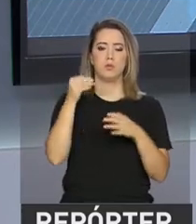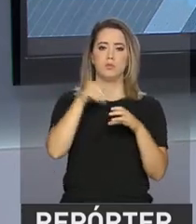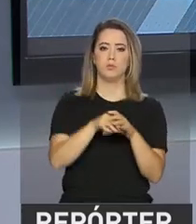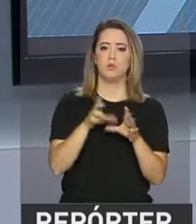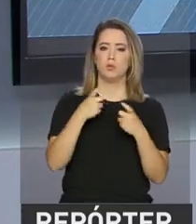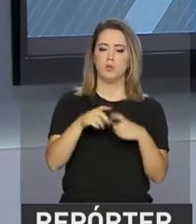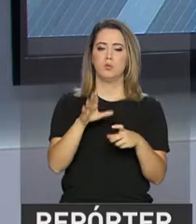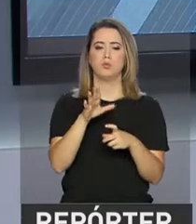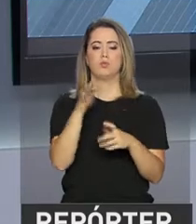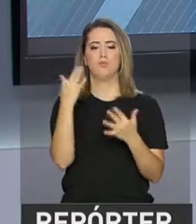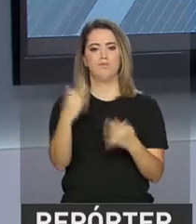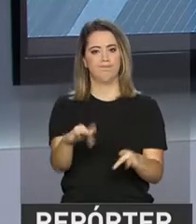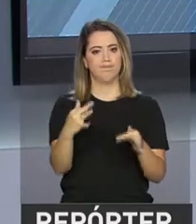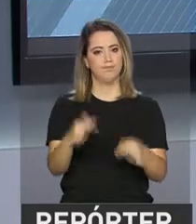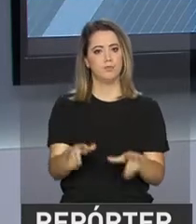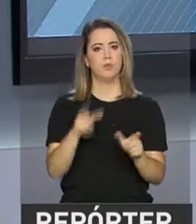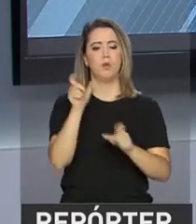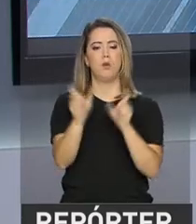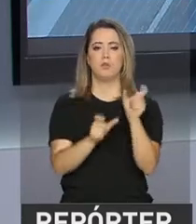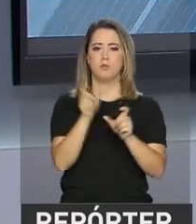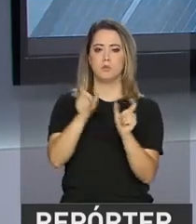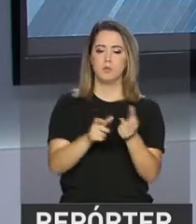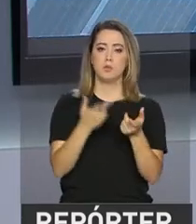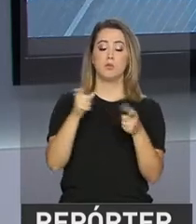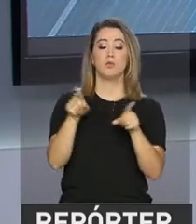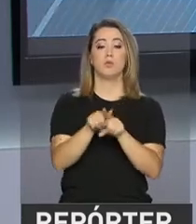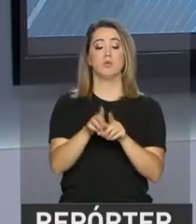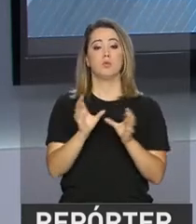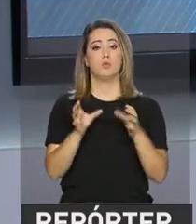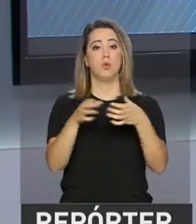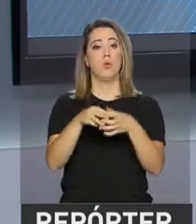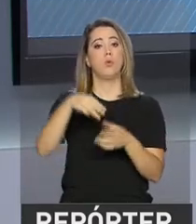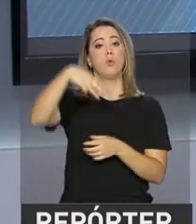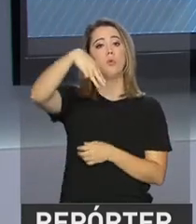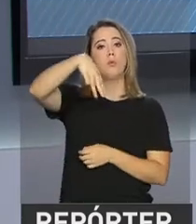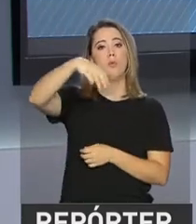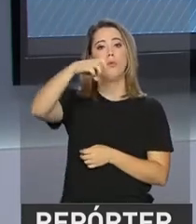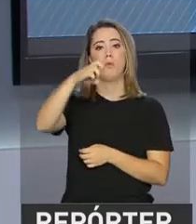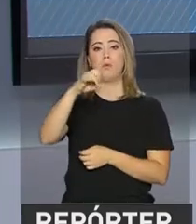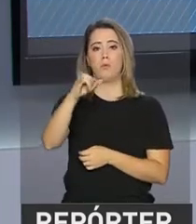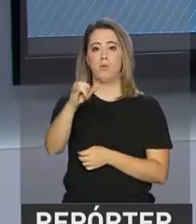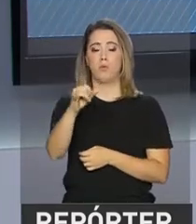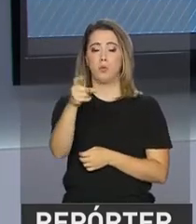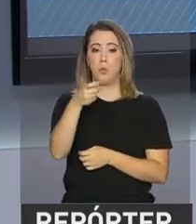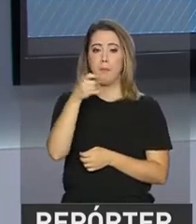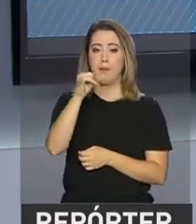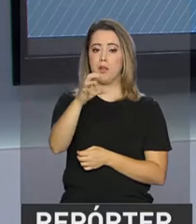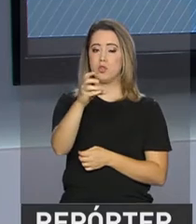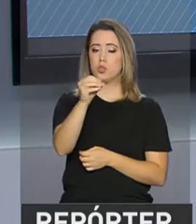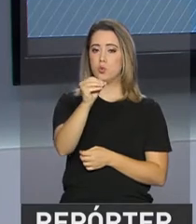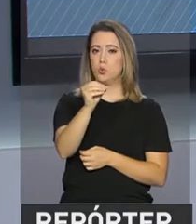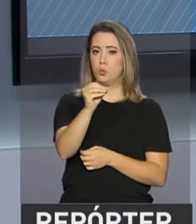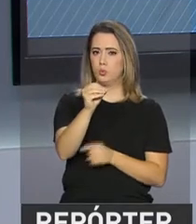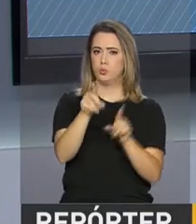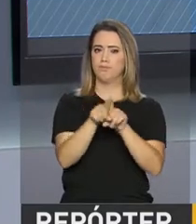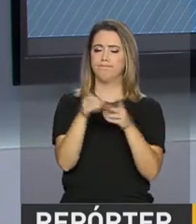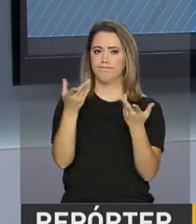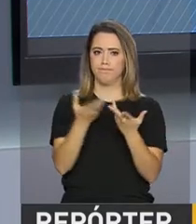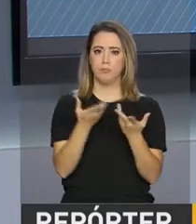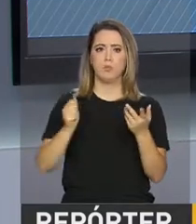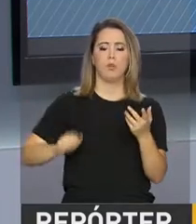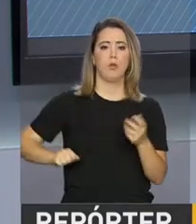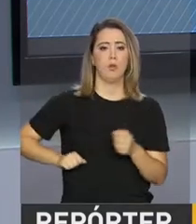aos feridos ao povo e ao governo mexicano o contato do núcleo de assistência a brasileiros do itamaraty em brasília